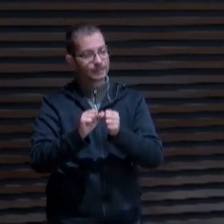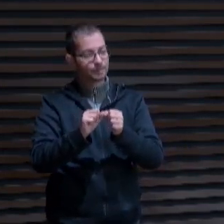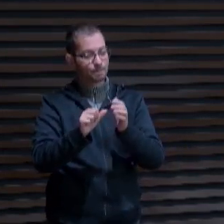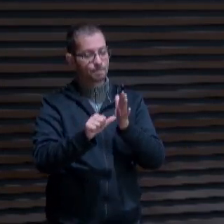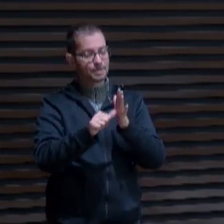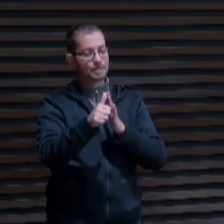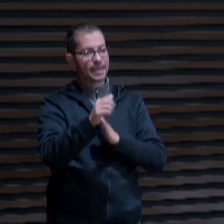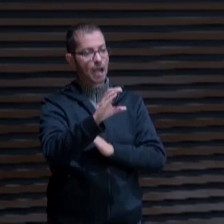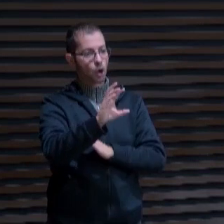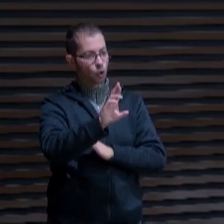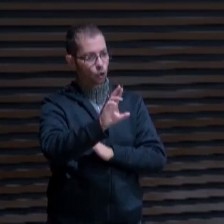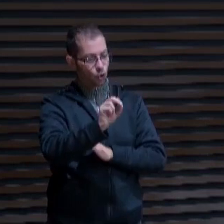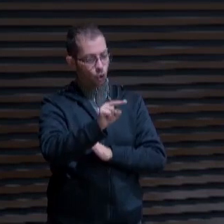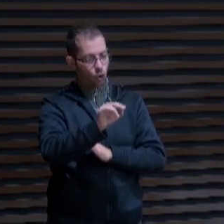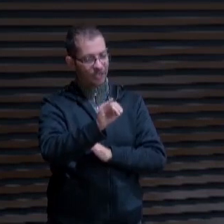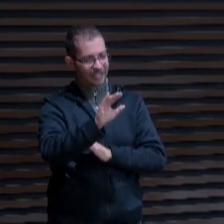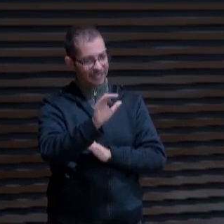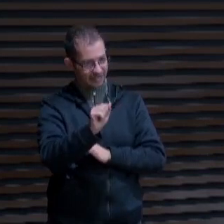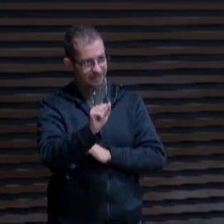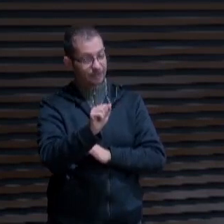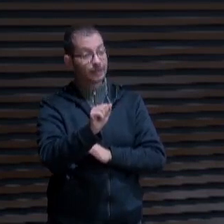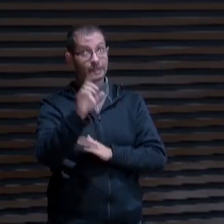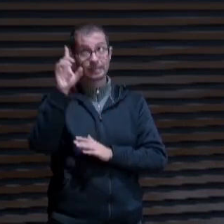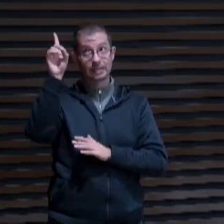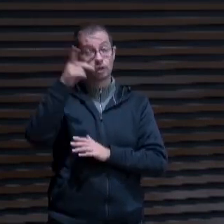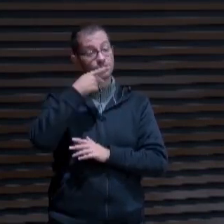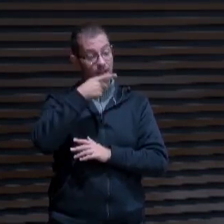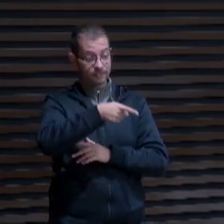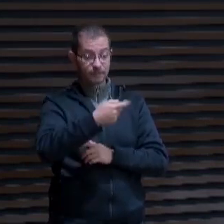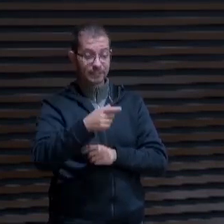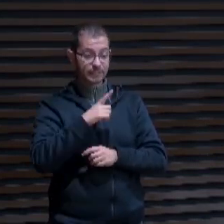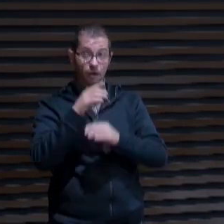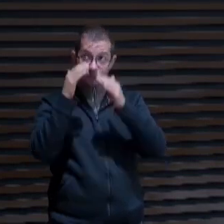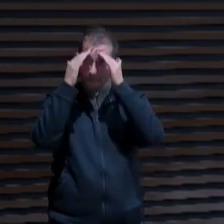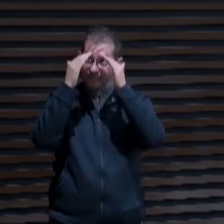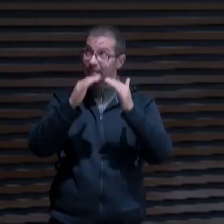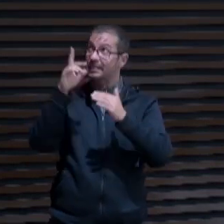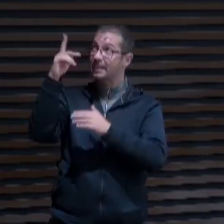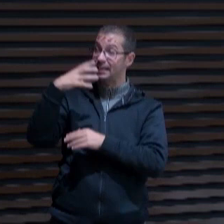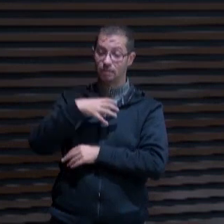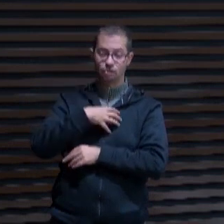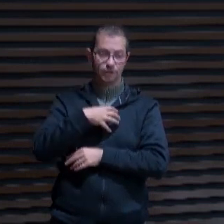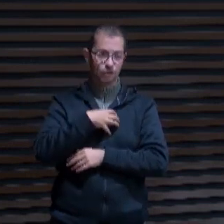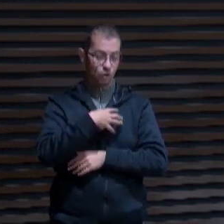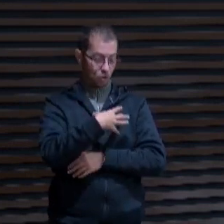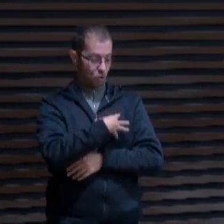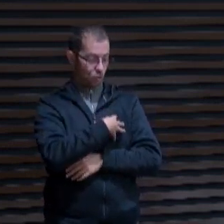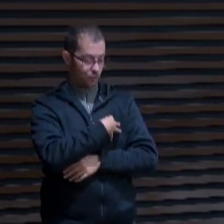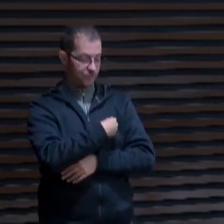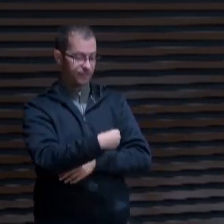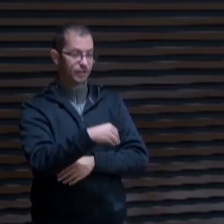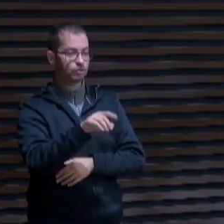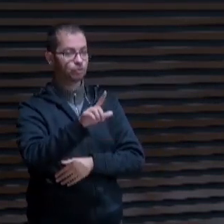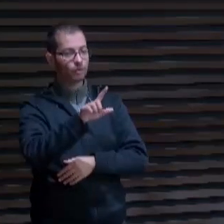como o Senhor organiza, como ele diz assim, é desse jeito que vocês vão me adorar. Os filhos dos levitas